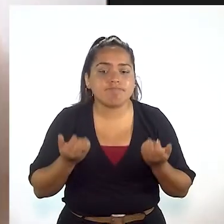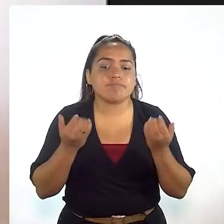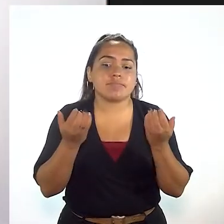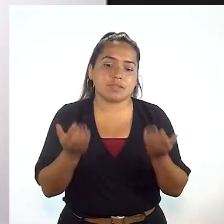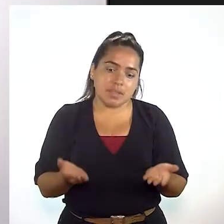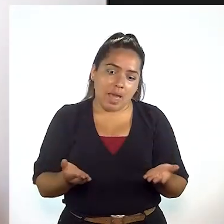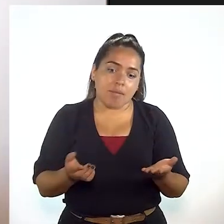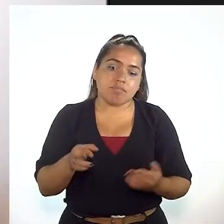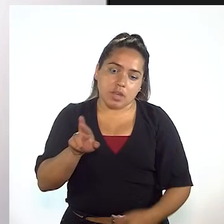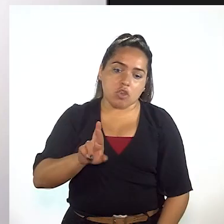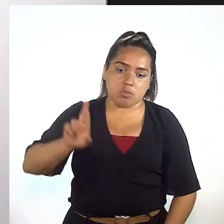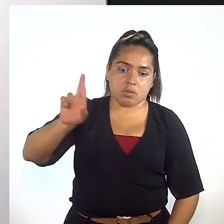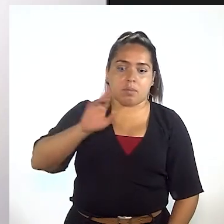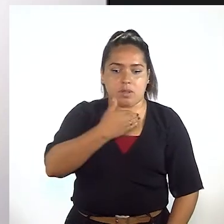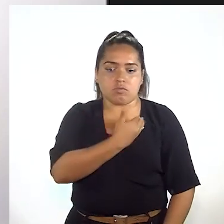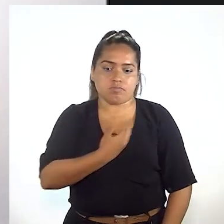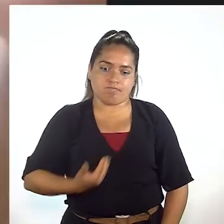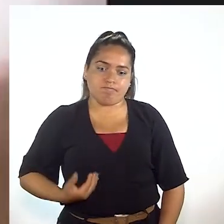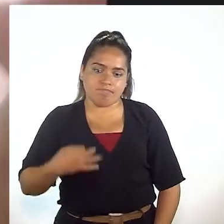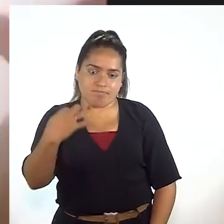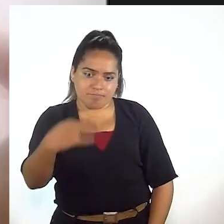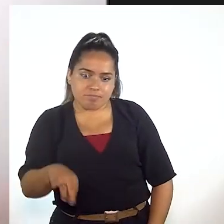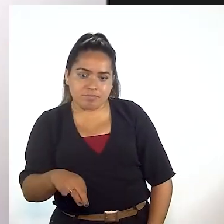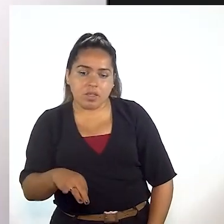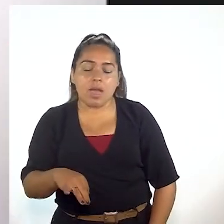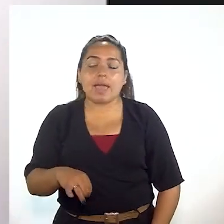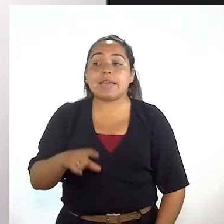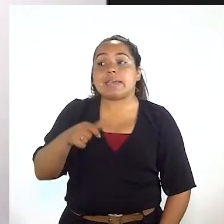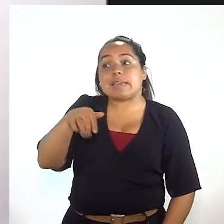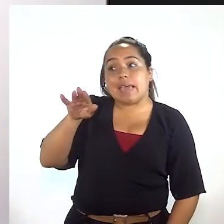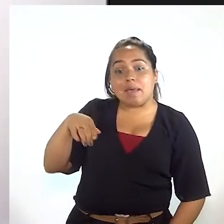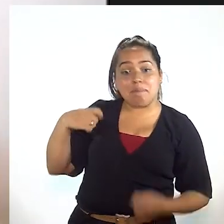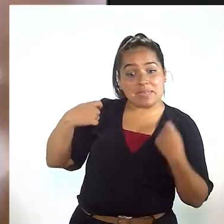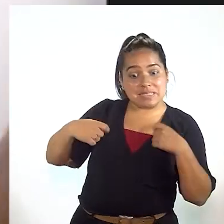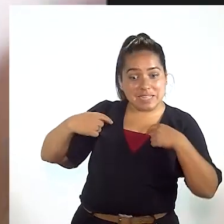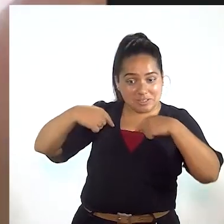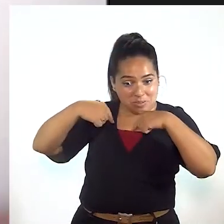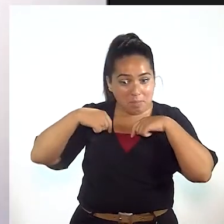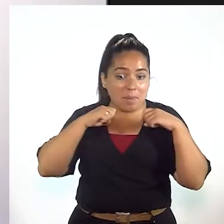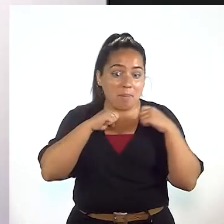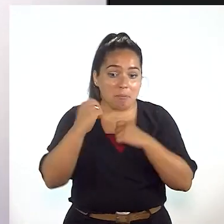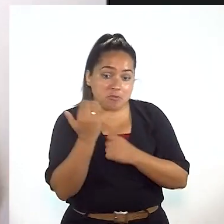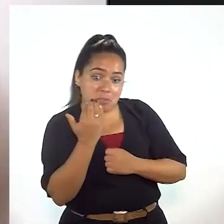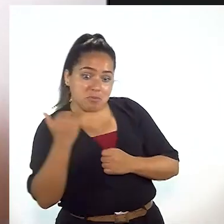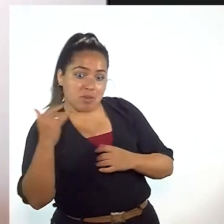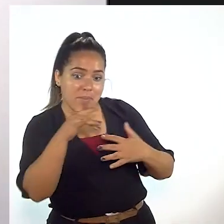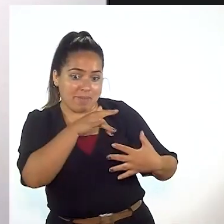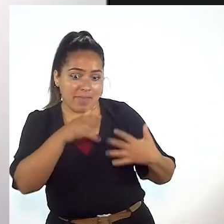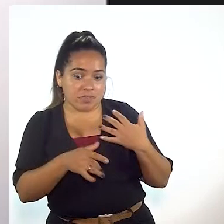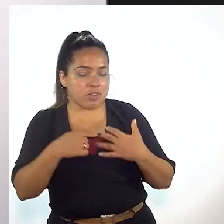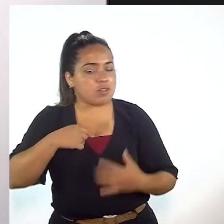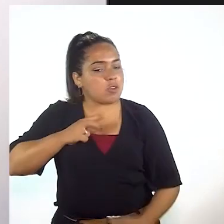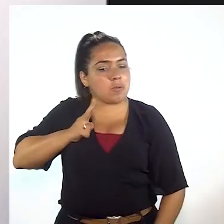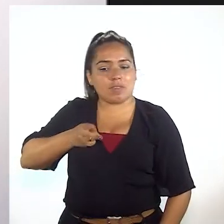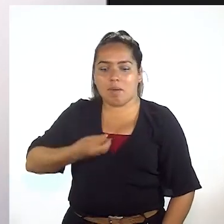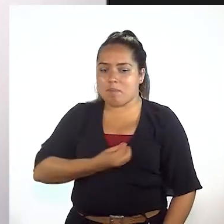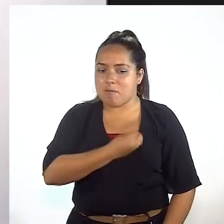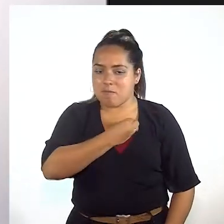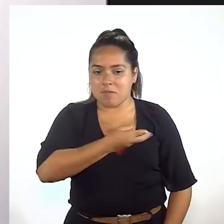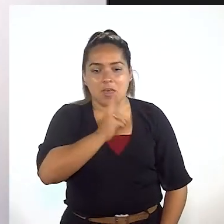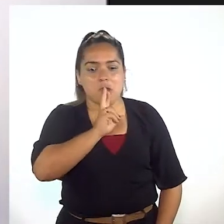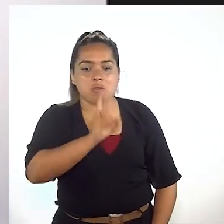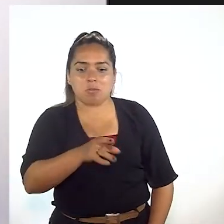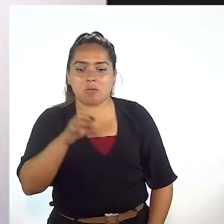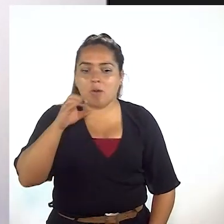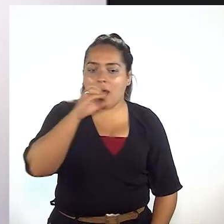de políticas públicas, mas é isso, eu acho que essa é a minha fala. E quem precisar de mim, quem quiser compartilhar aí nas redes,